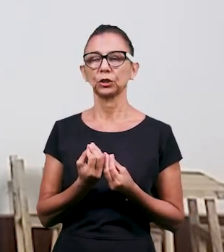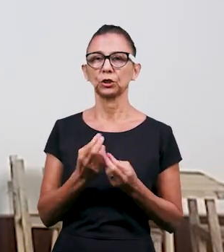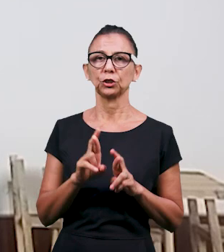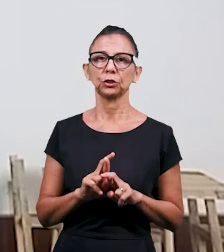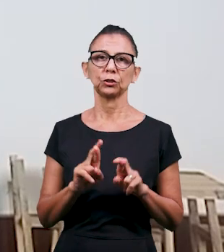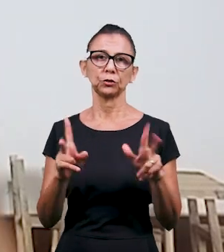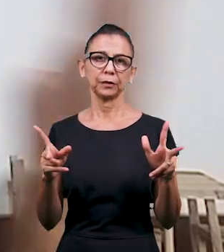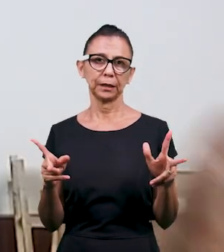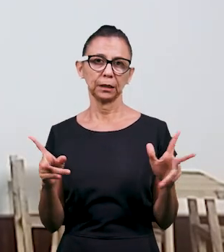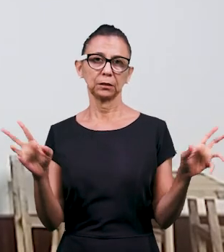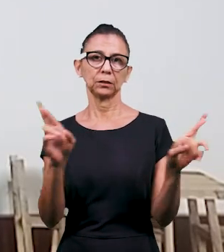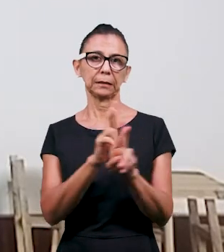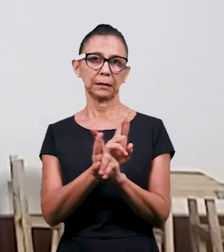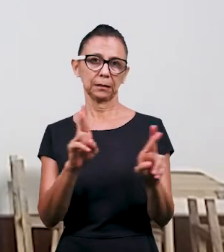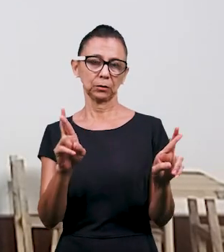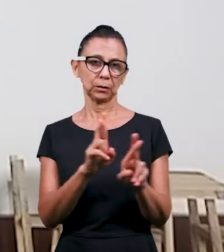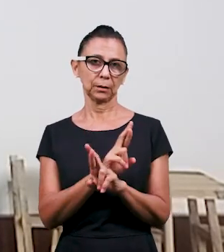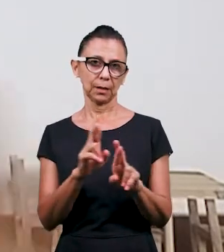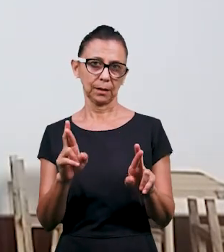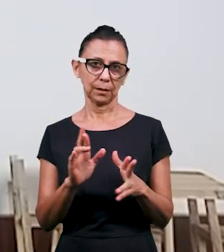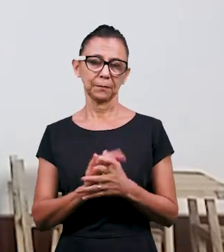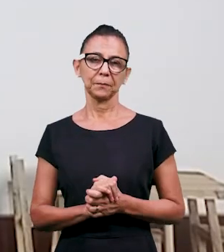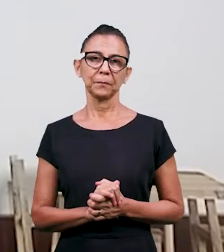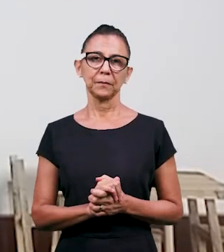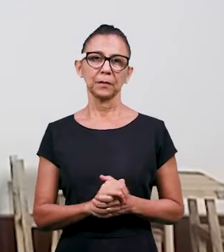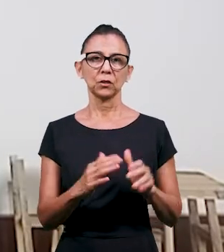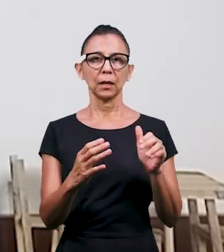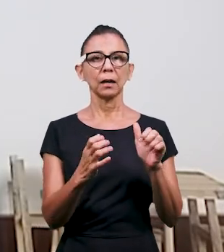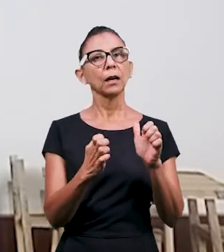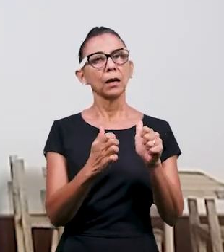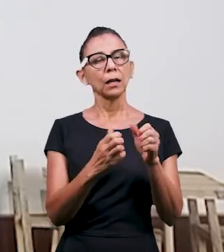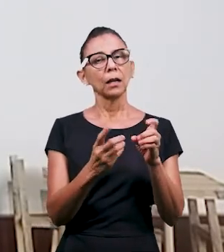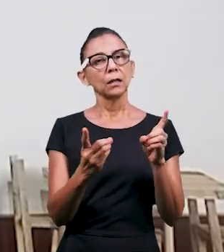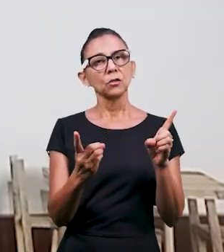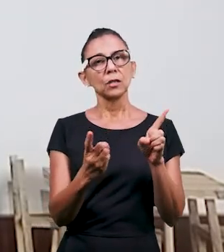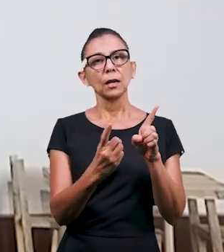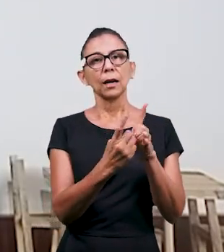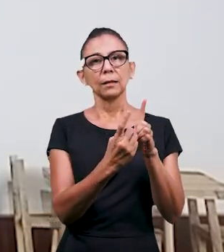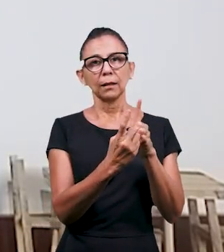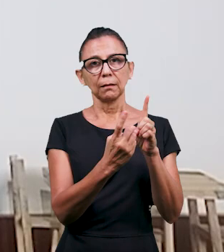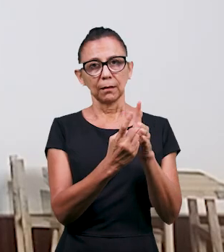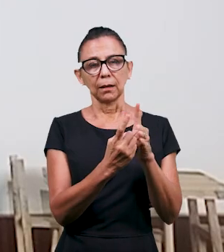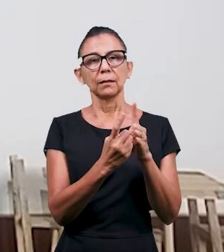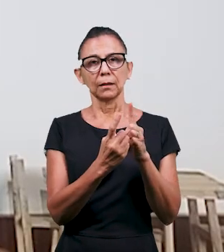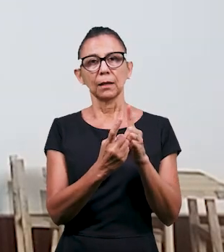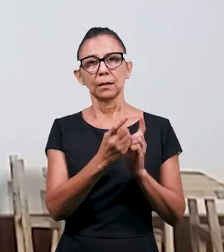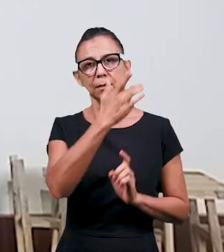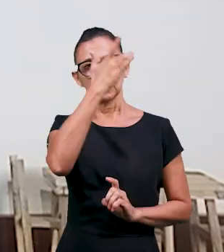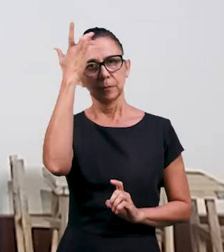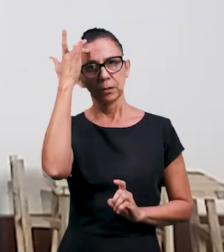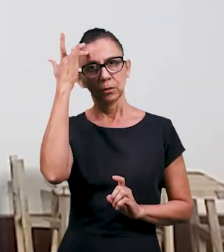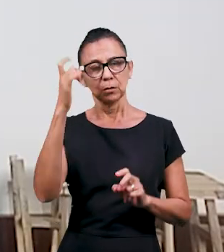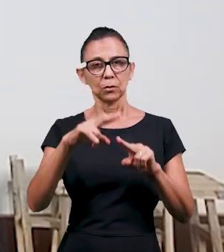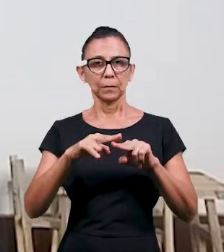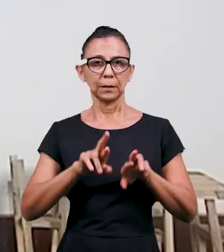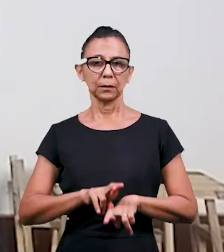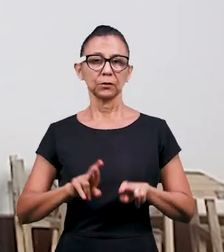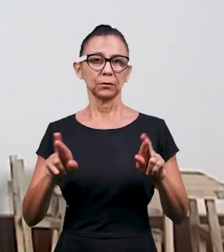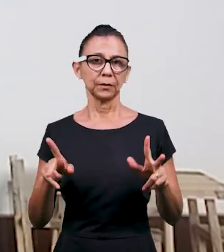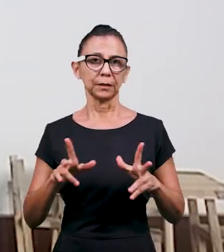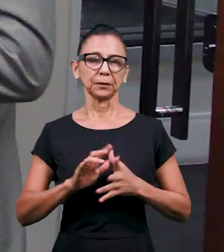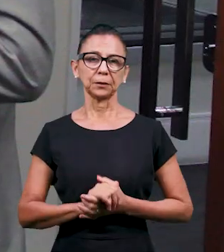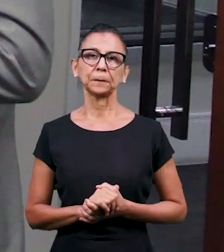cuidar, de atender essas pessoas, né? Então, essa deficiência única, ela se configura dessa